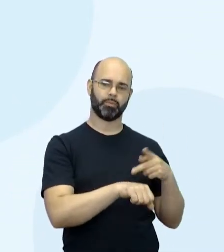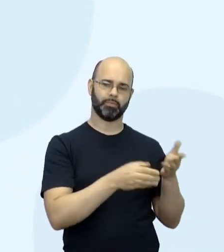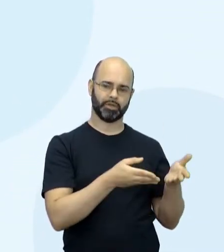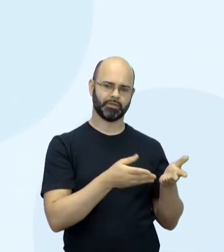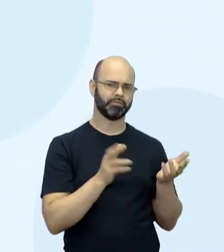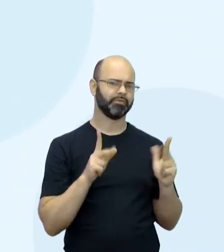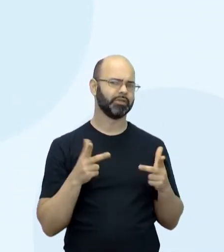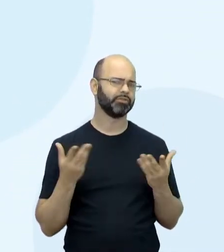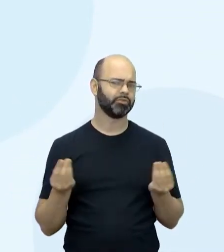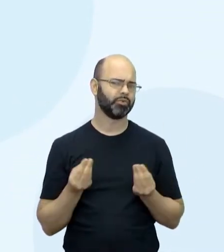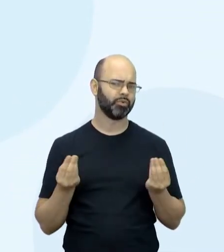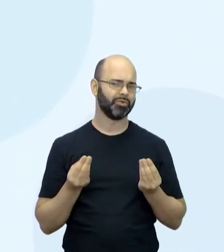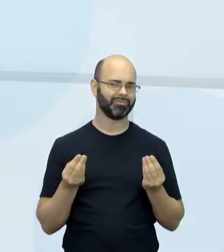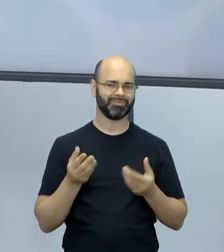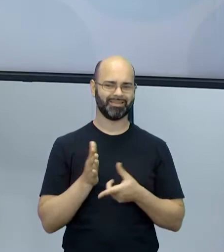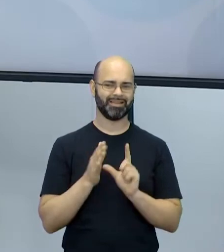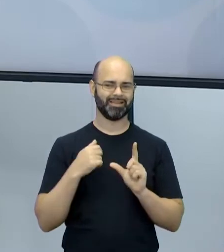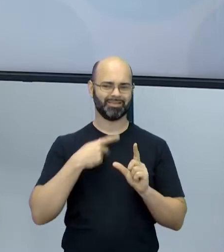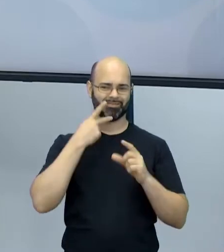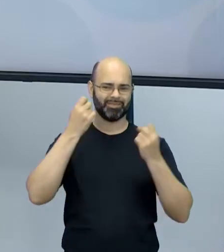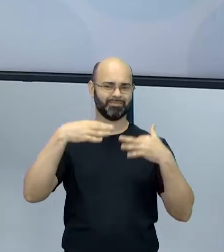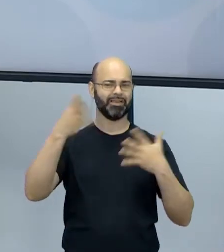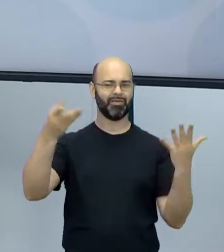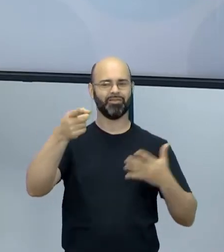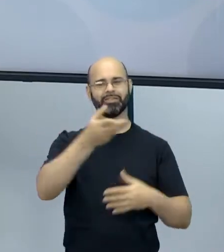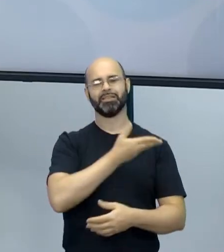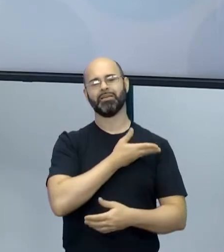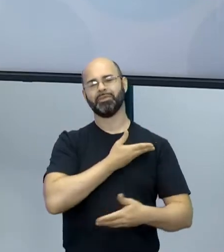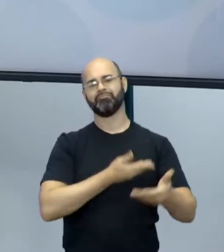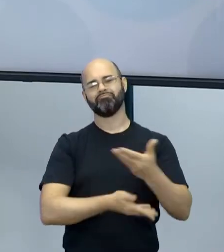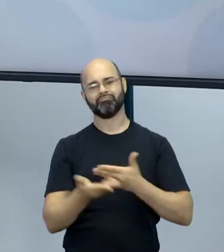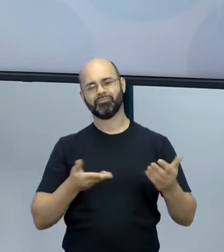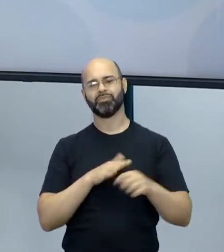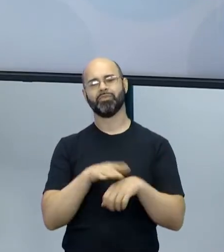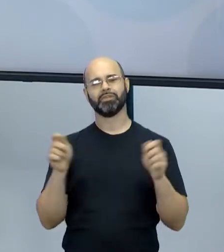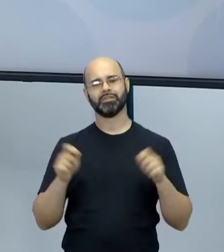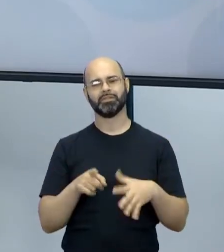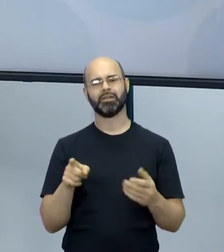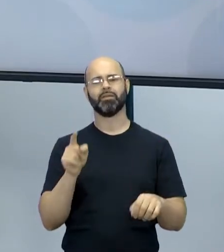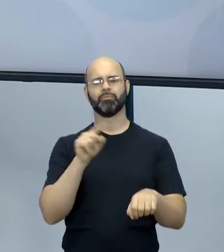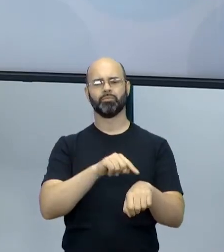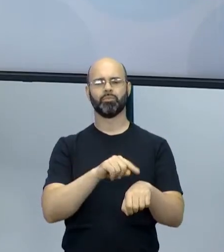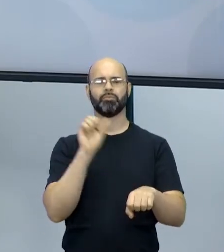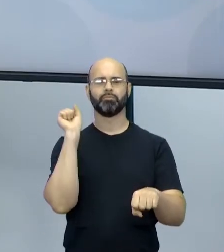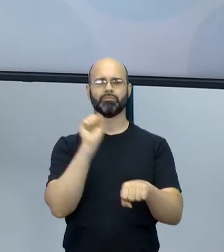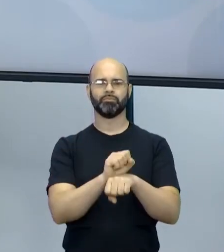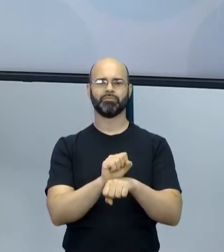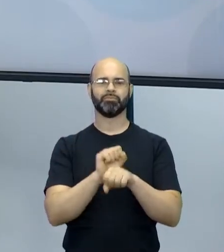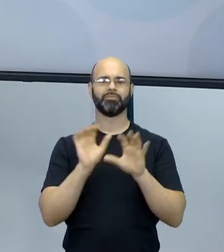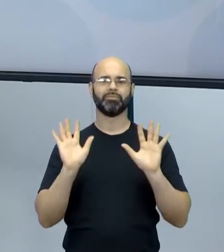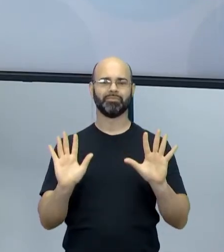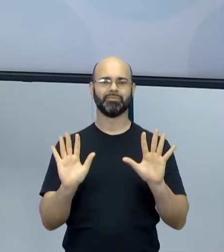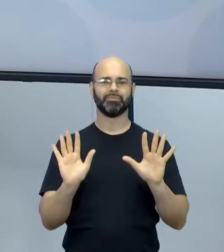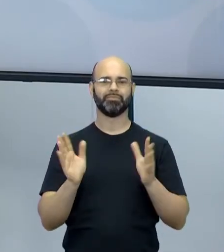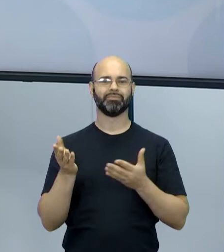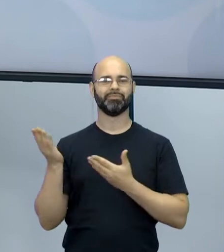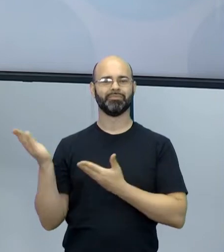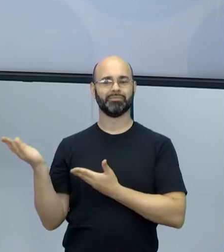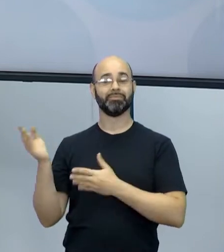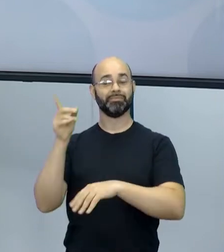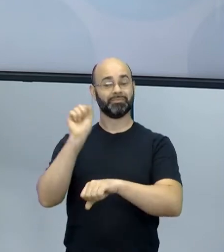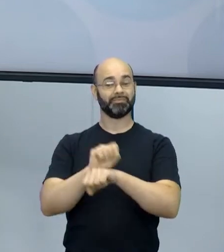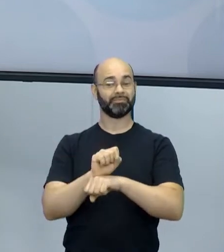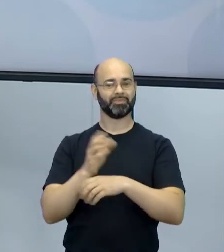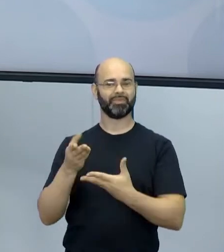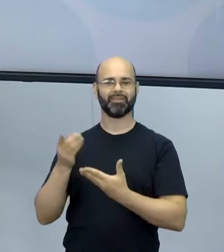país? Tá certo? Depois do que eu falei, eu acho que você consegue debater com os amigos. Dá uma pausa aí, tá aqui ó, na tela. Dá uma pausa. Vou botar assim, ó, peraí. Assim, ó. Pausou